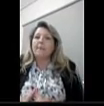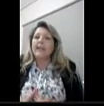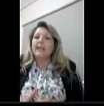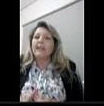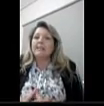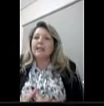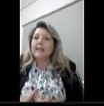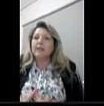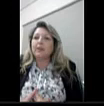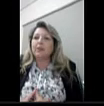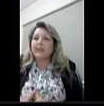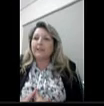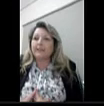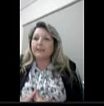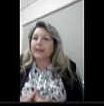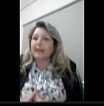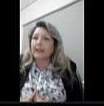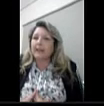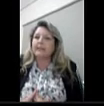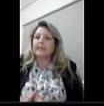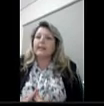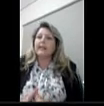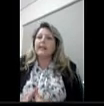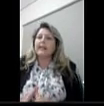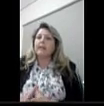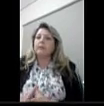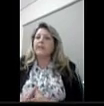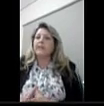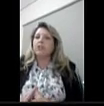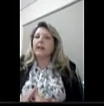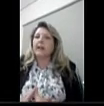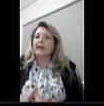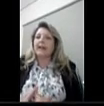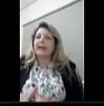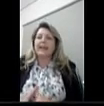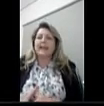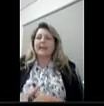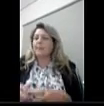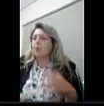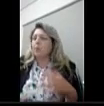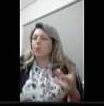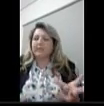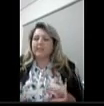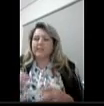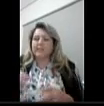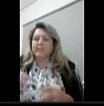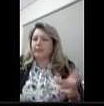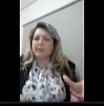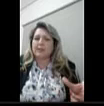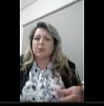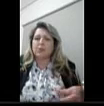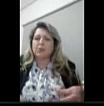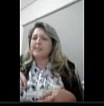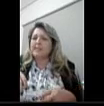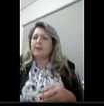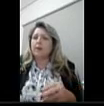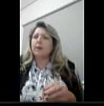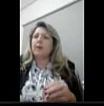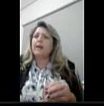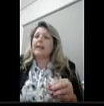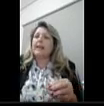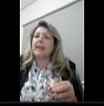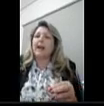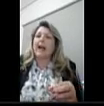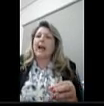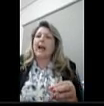apenas aquilo que ele vai trabalhar, não deixar muitas informações, ele